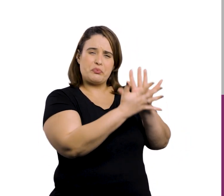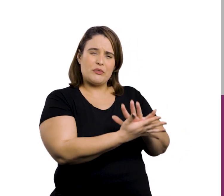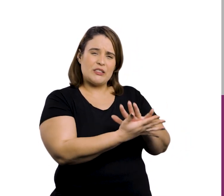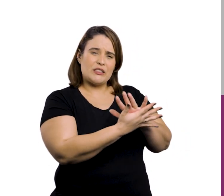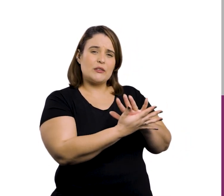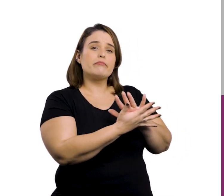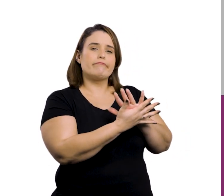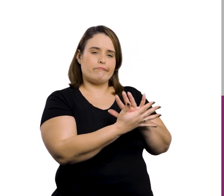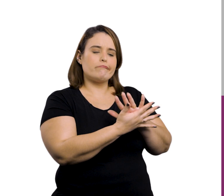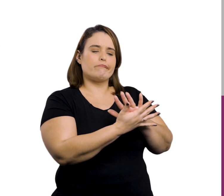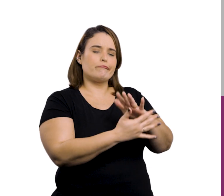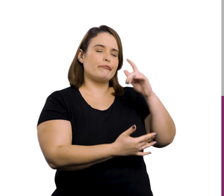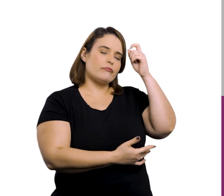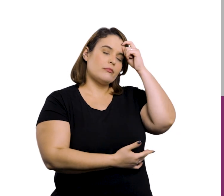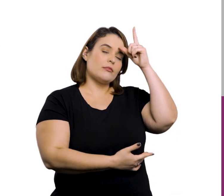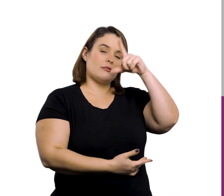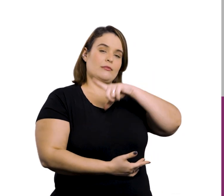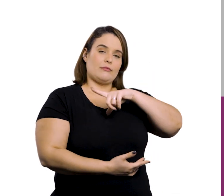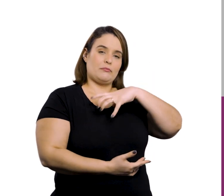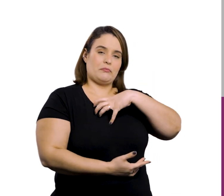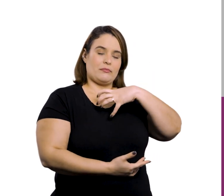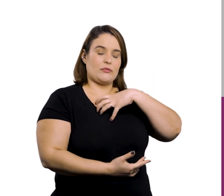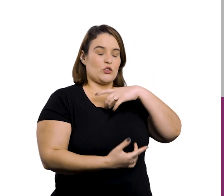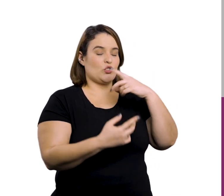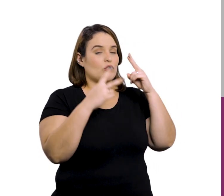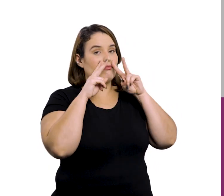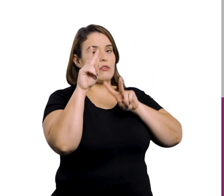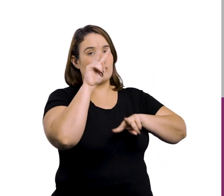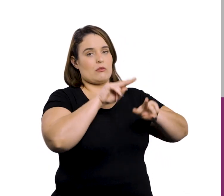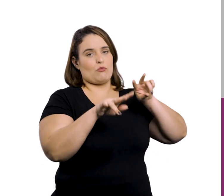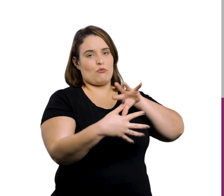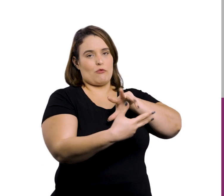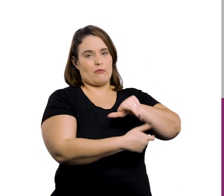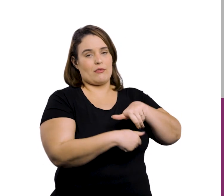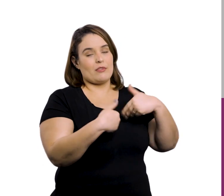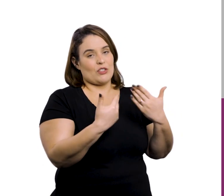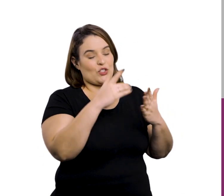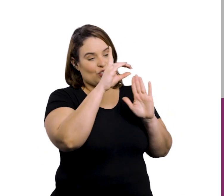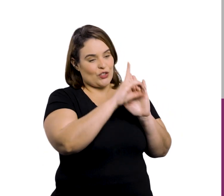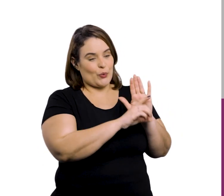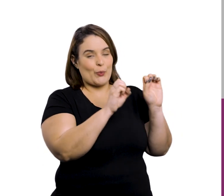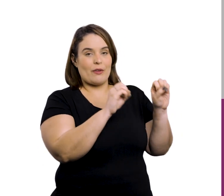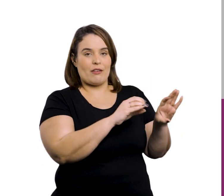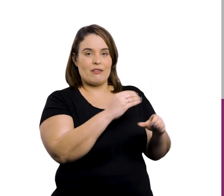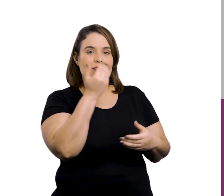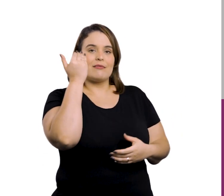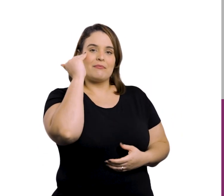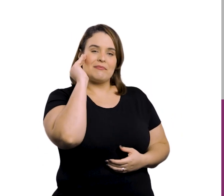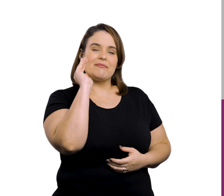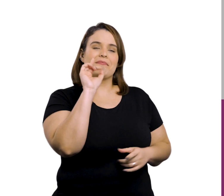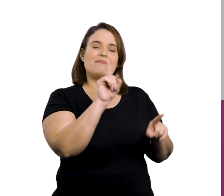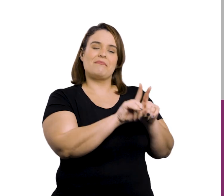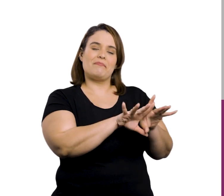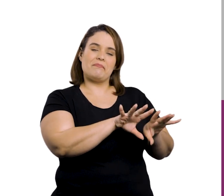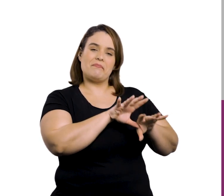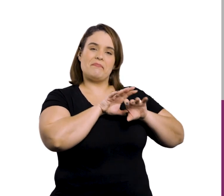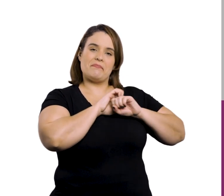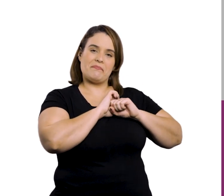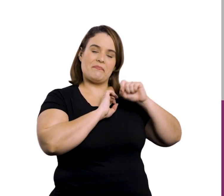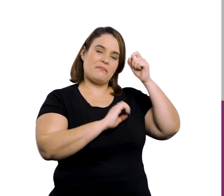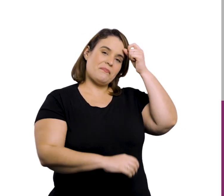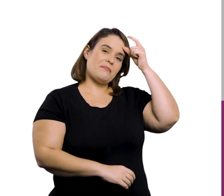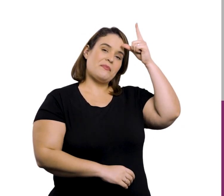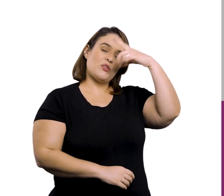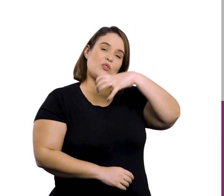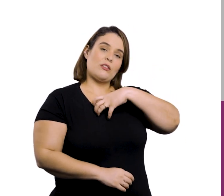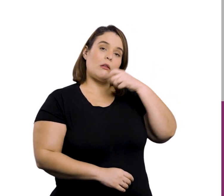a aniquilação da cultura e a imposição de uma visão de mundo. Ao passo que o direito à educação é a compreensão e